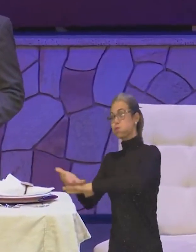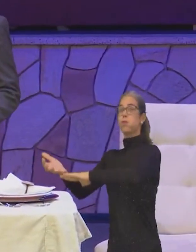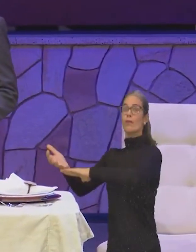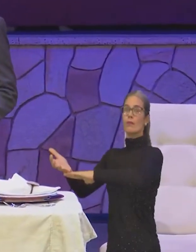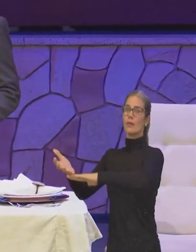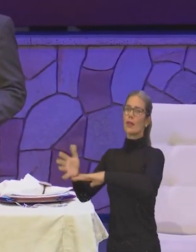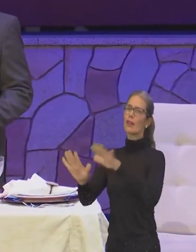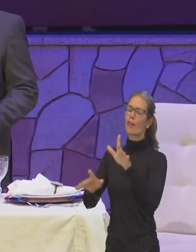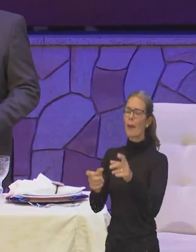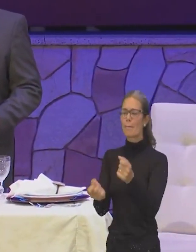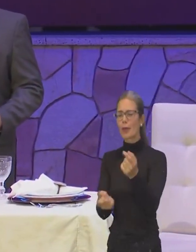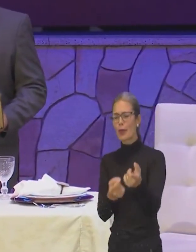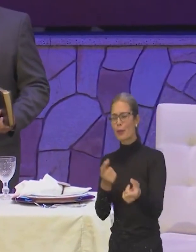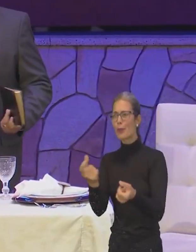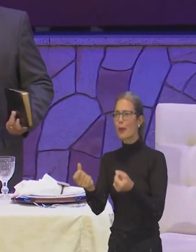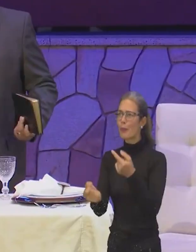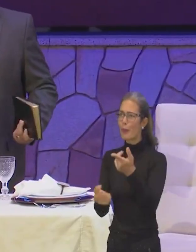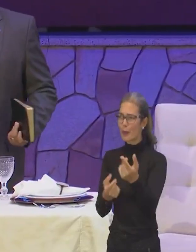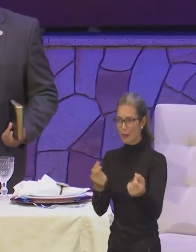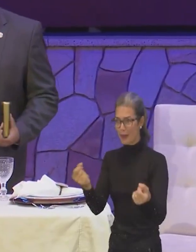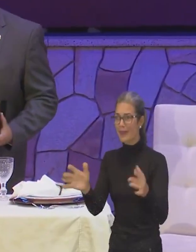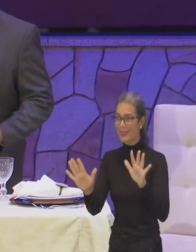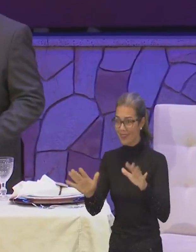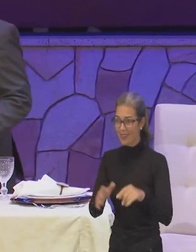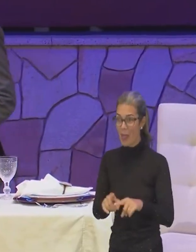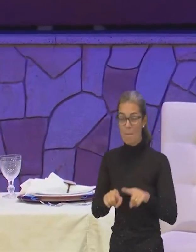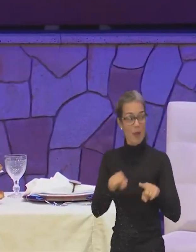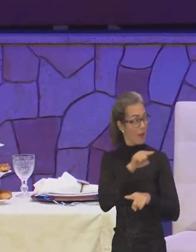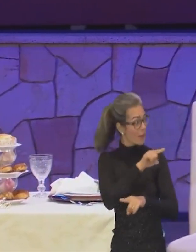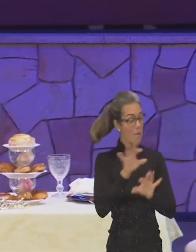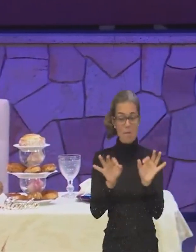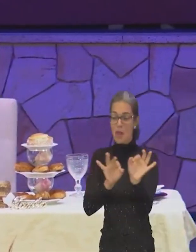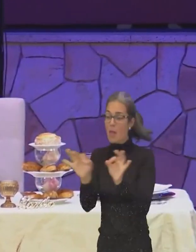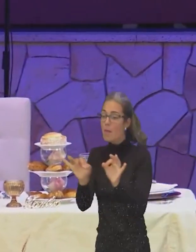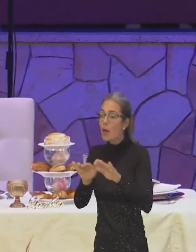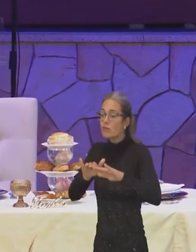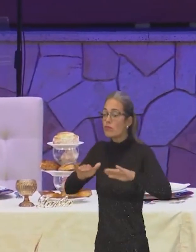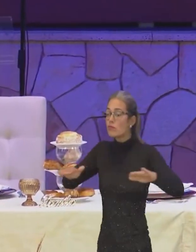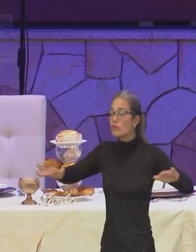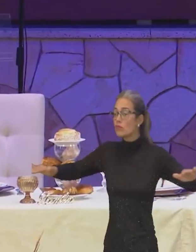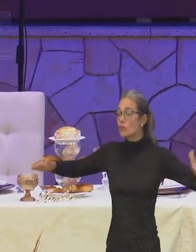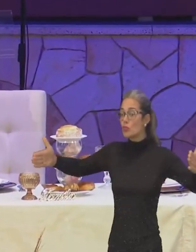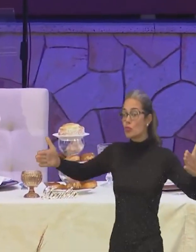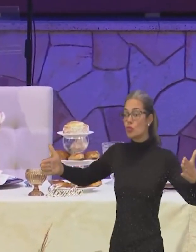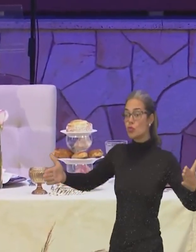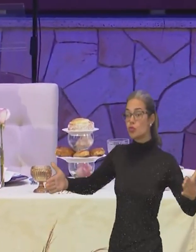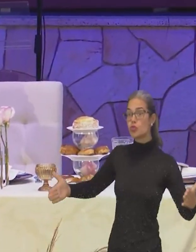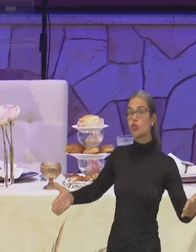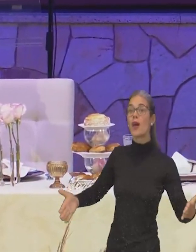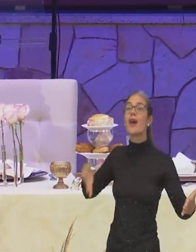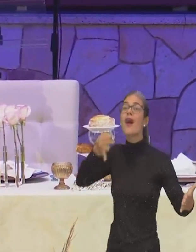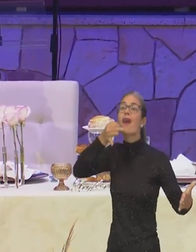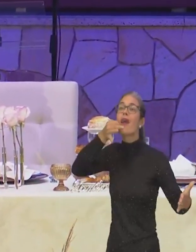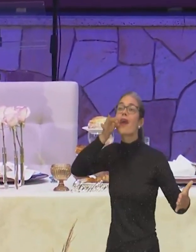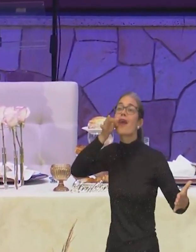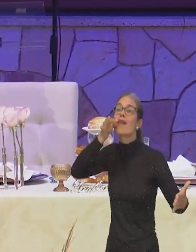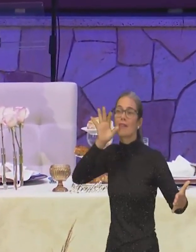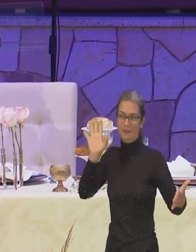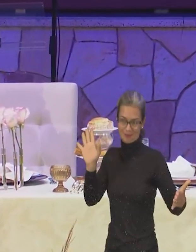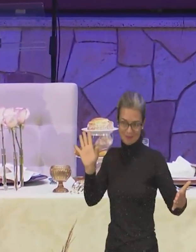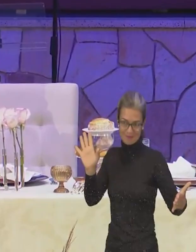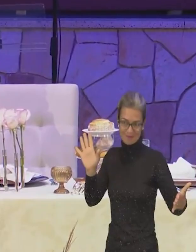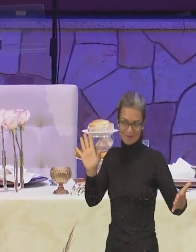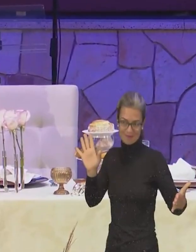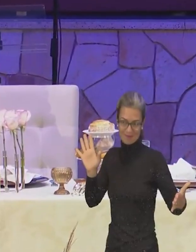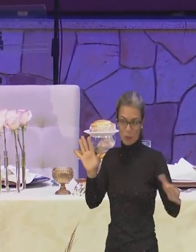itens também. Aqui, com muito apreço, foi montado uma grande mesa de café da manhã para